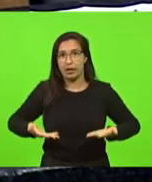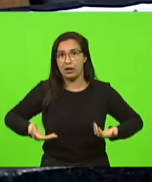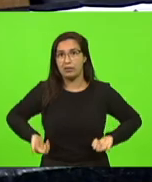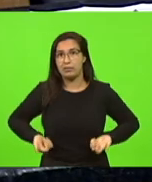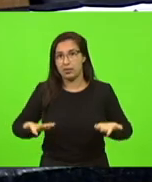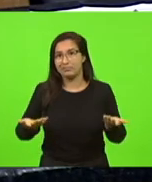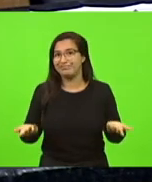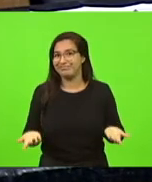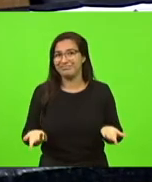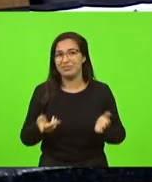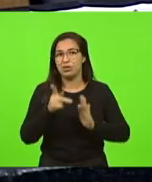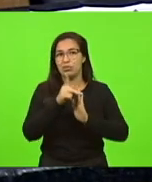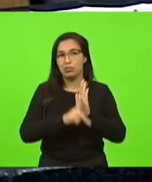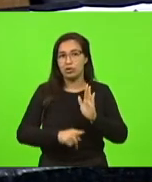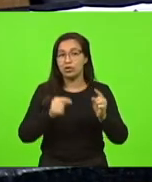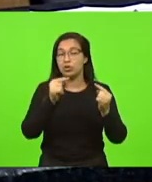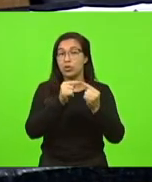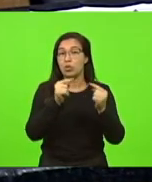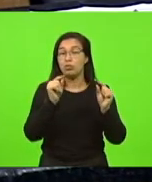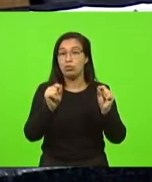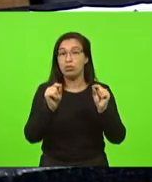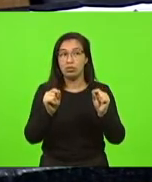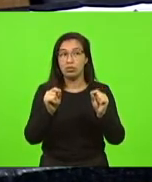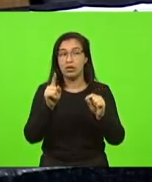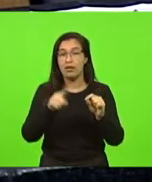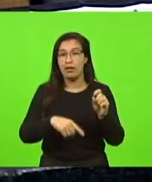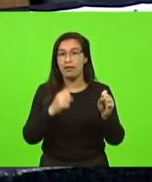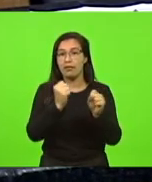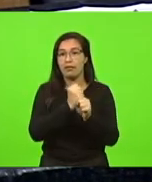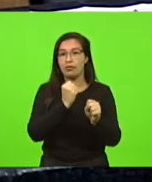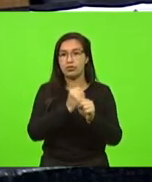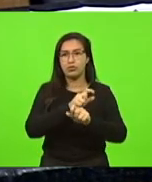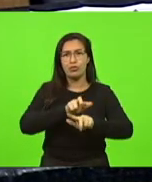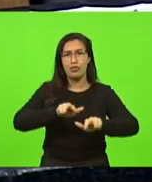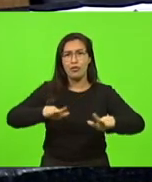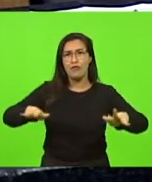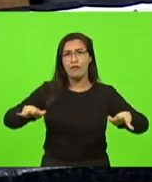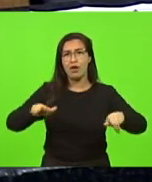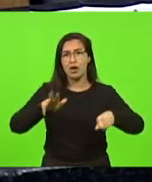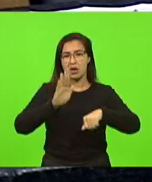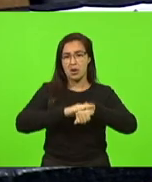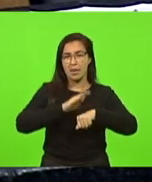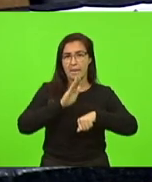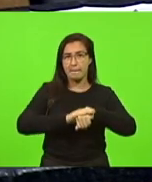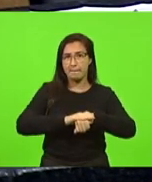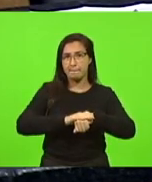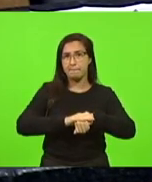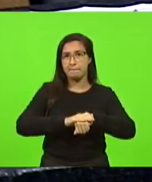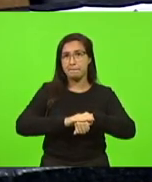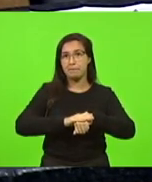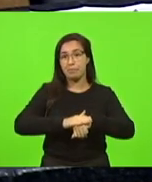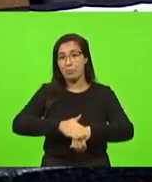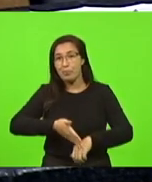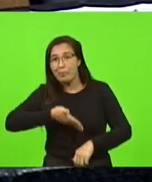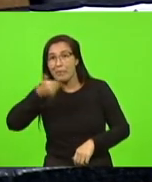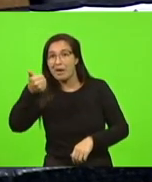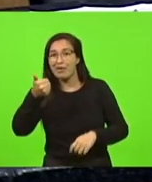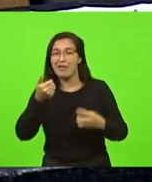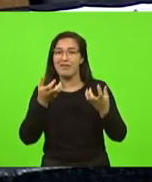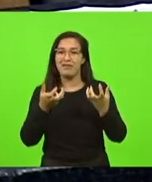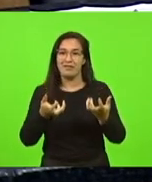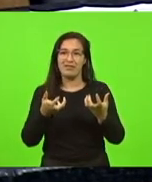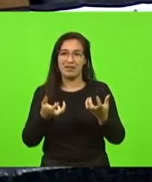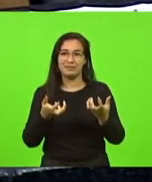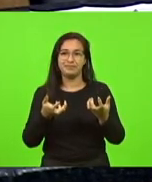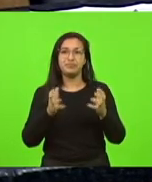E esse projeto que aqui está foi construído em várias mãos para melhorar. Para melhorar. E nós já estamos, nesse momento, no